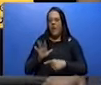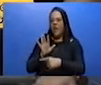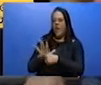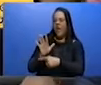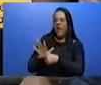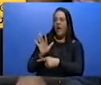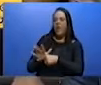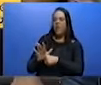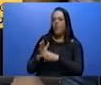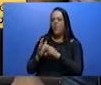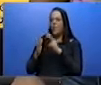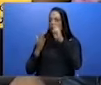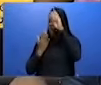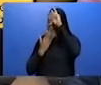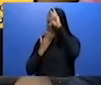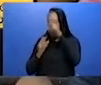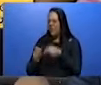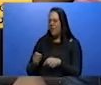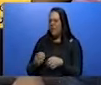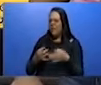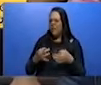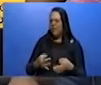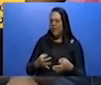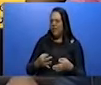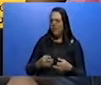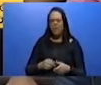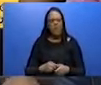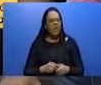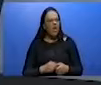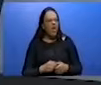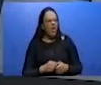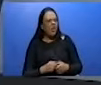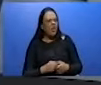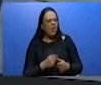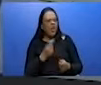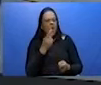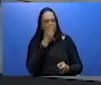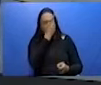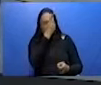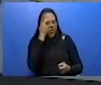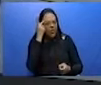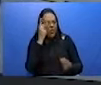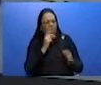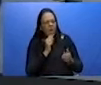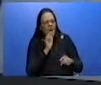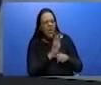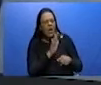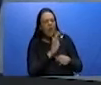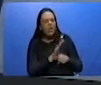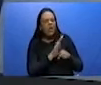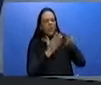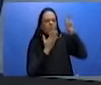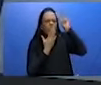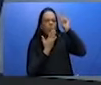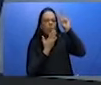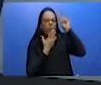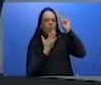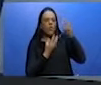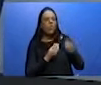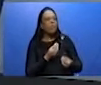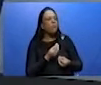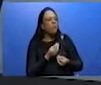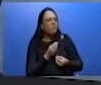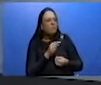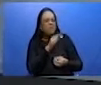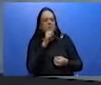costumes. Alguém defendeu os costumes dos índios? Alguém defendeu os índios nessa